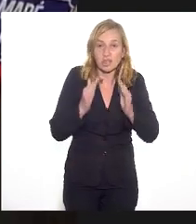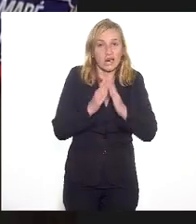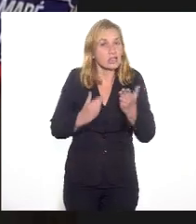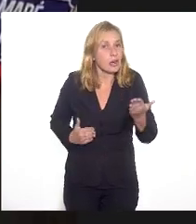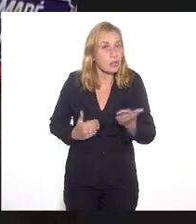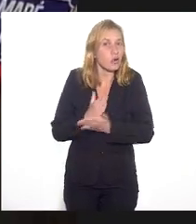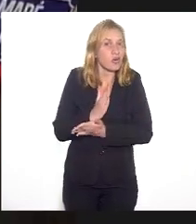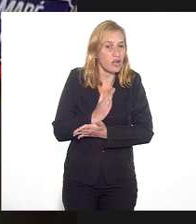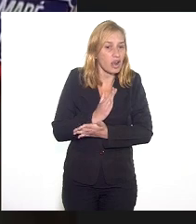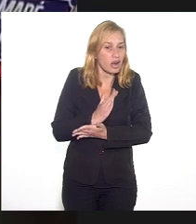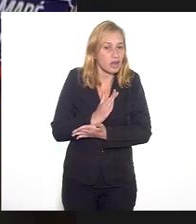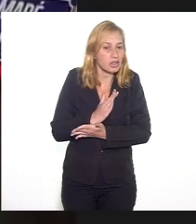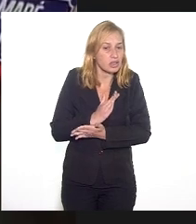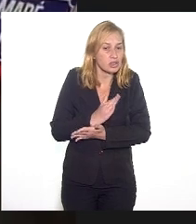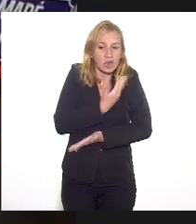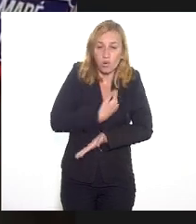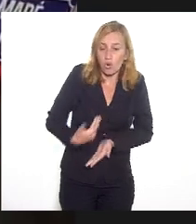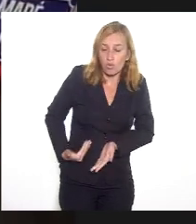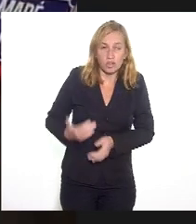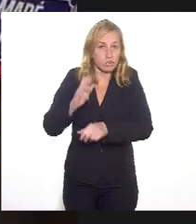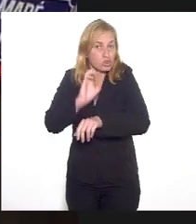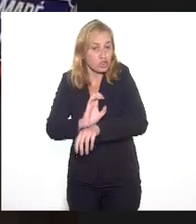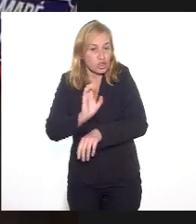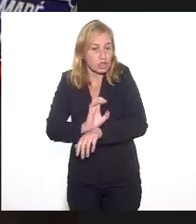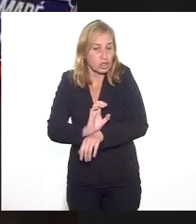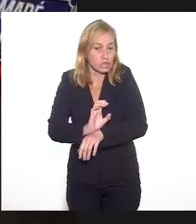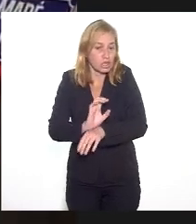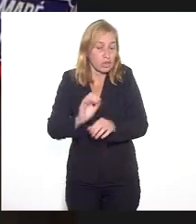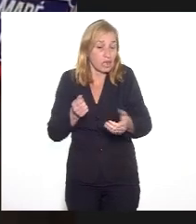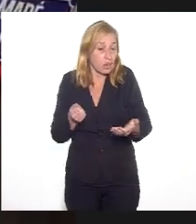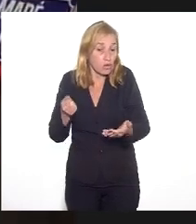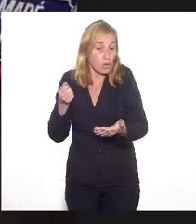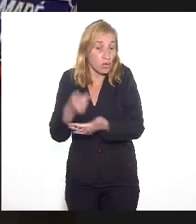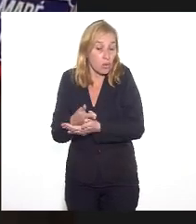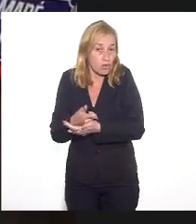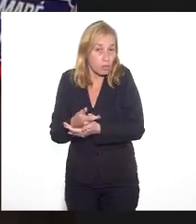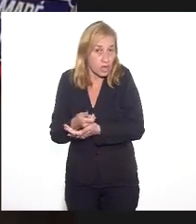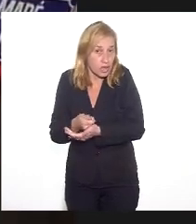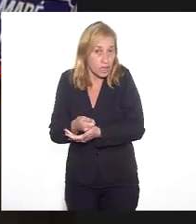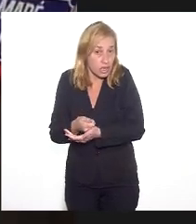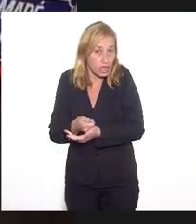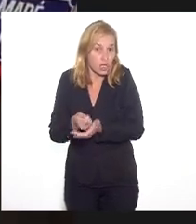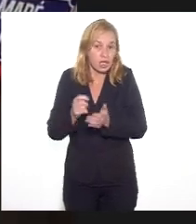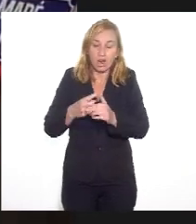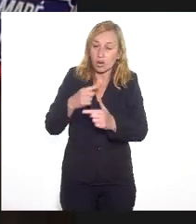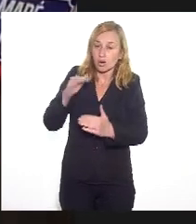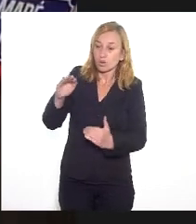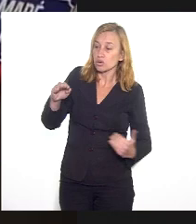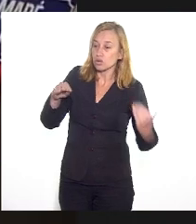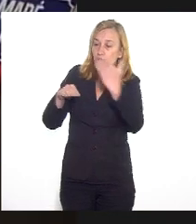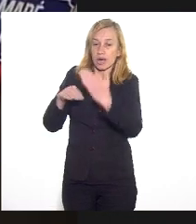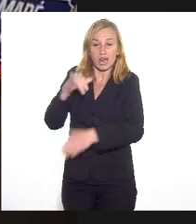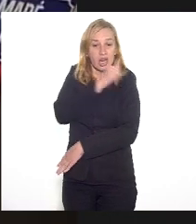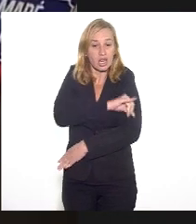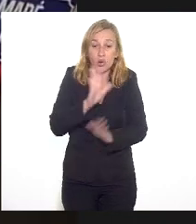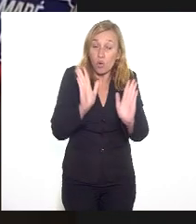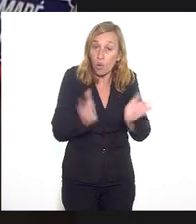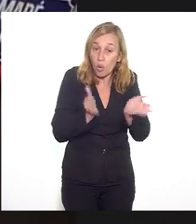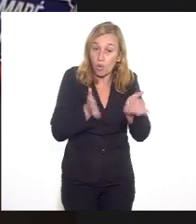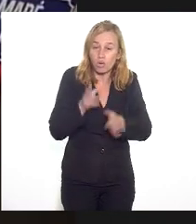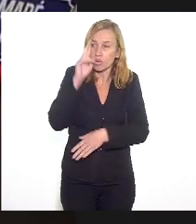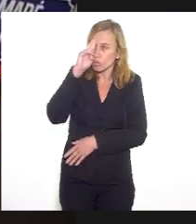aprovar de maneira ao governo do estado executar plenamente. Então, Supera Rio hoje, como o